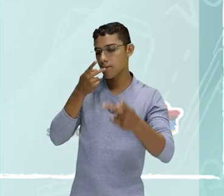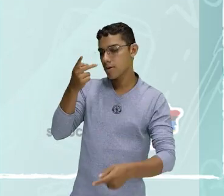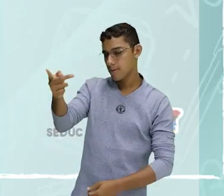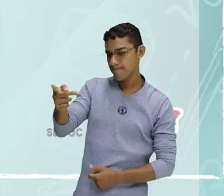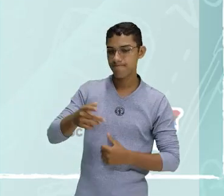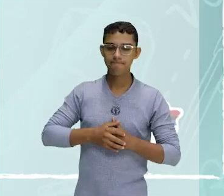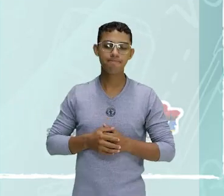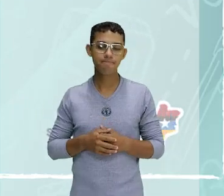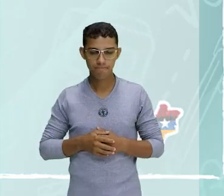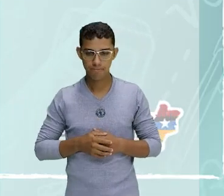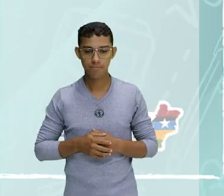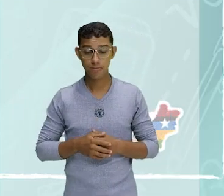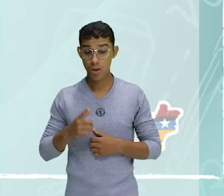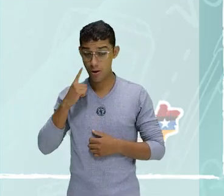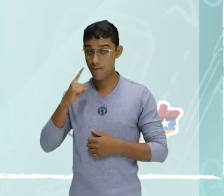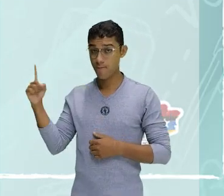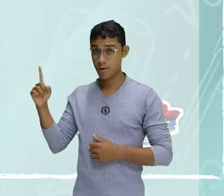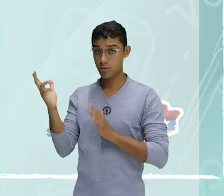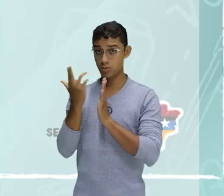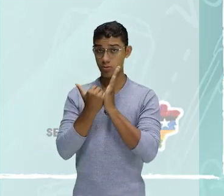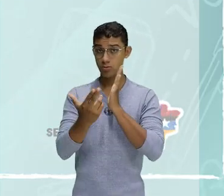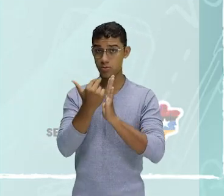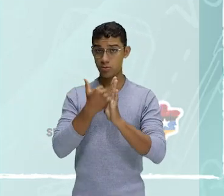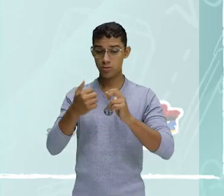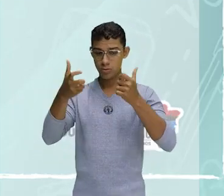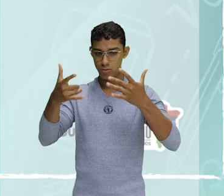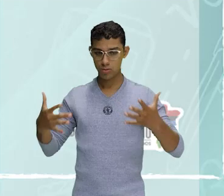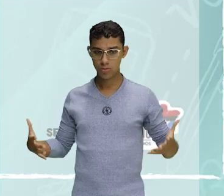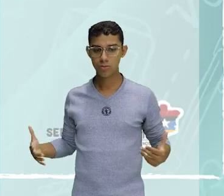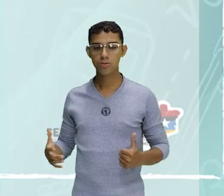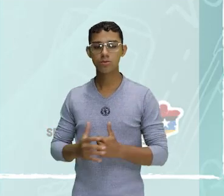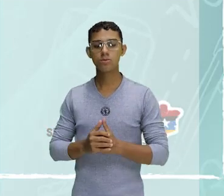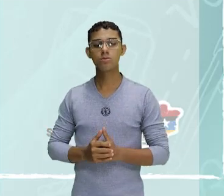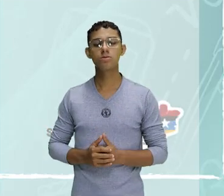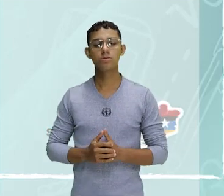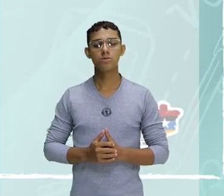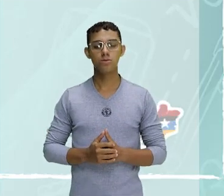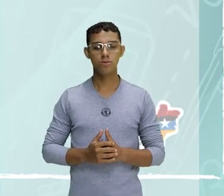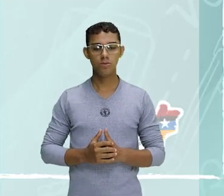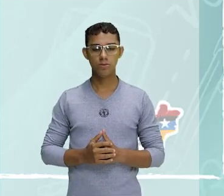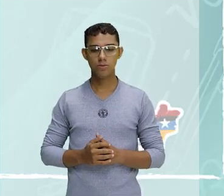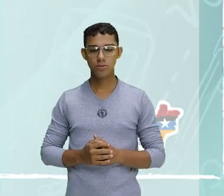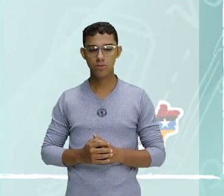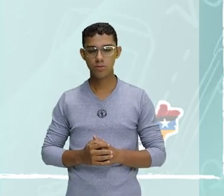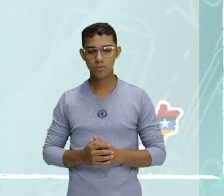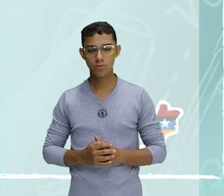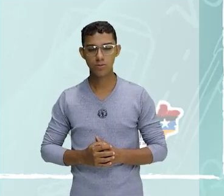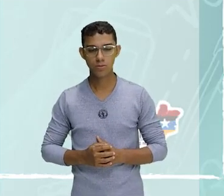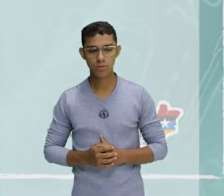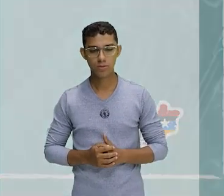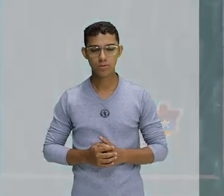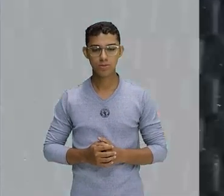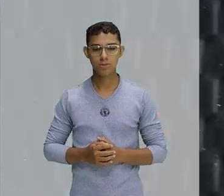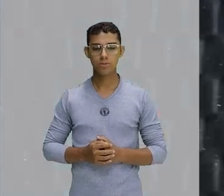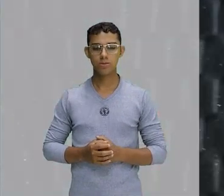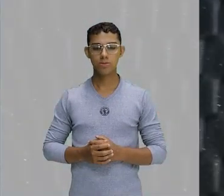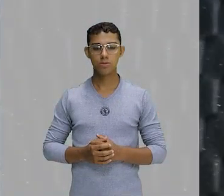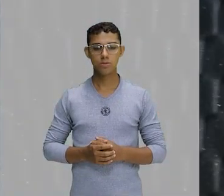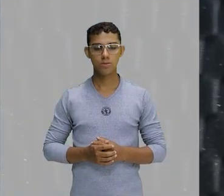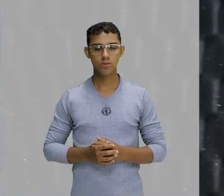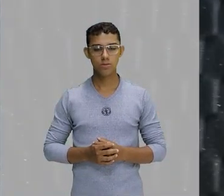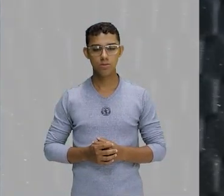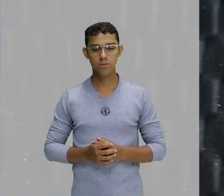tenho aqui uma manchete que diz o seguinte: La ingesta de álcool aumenta en la